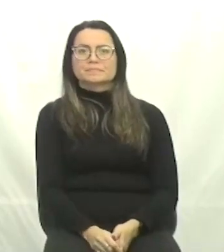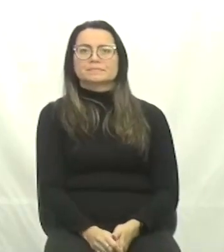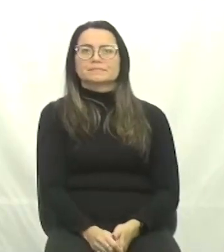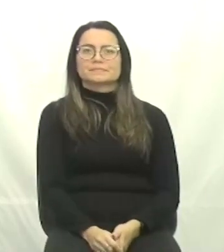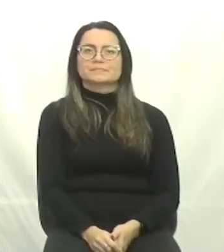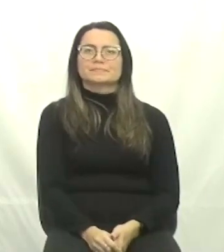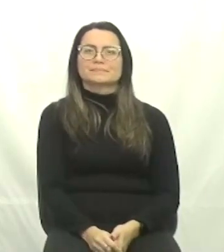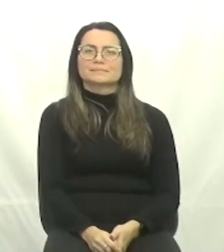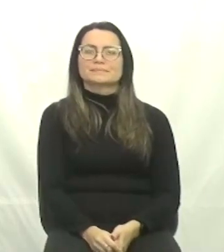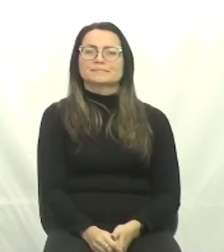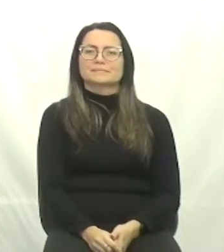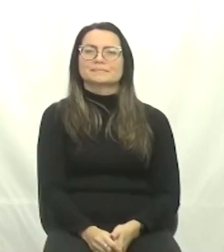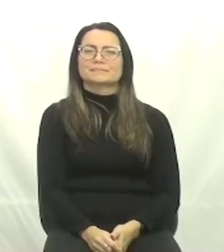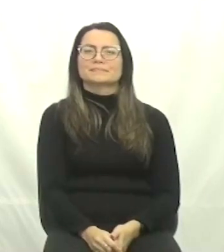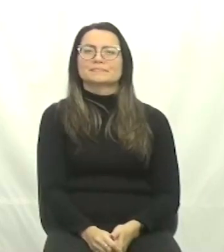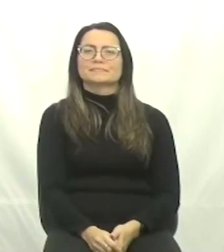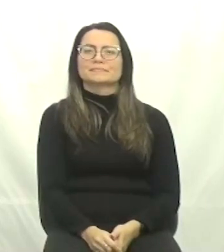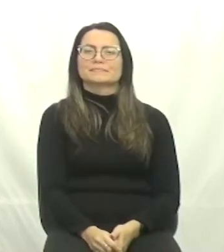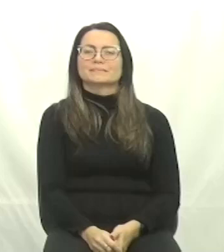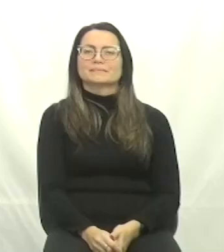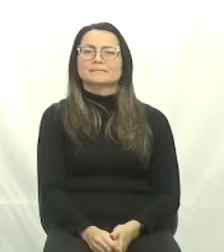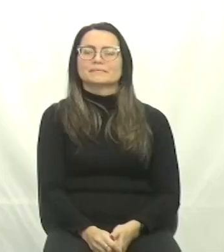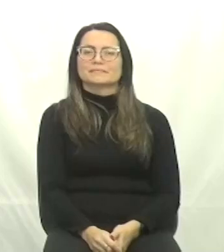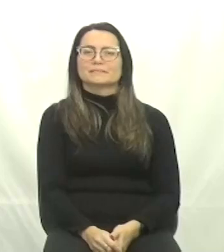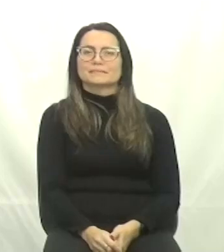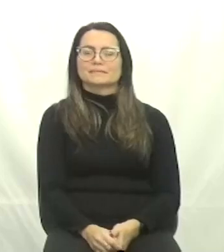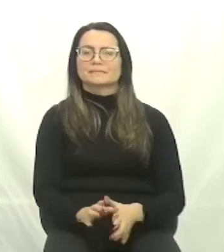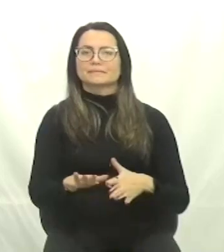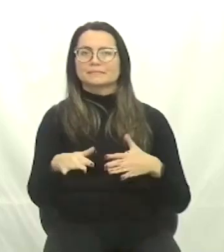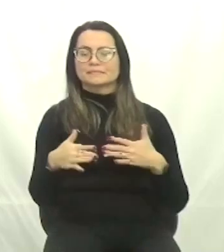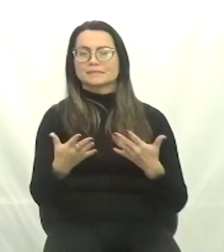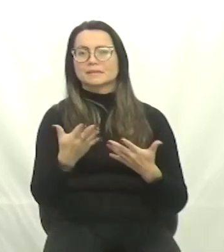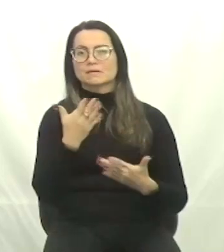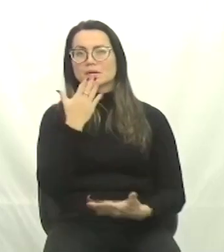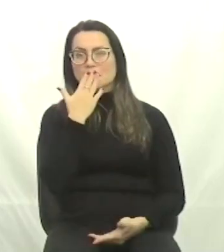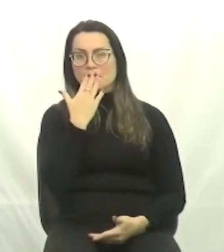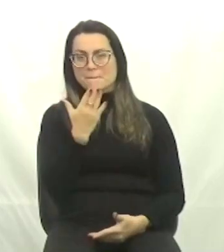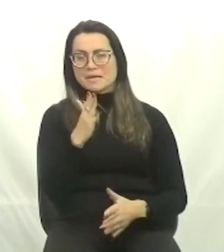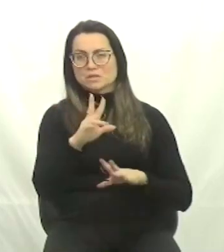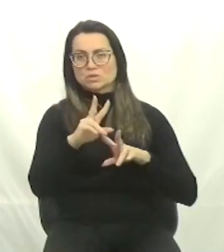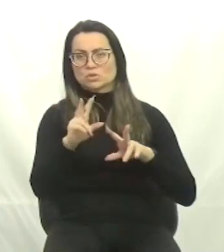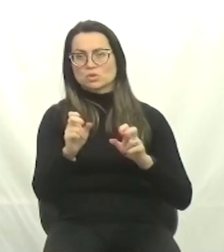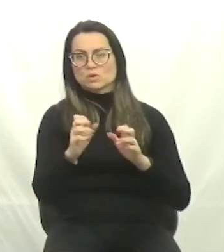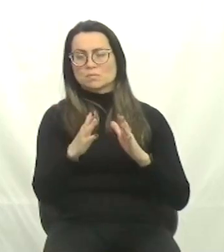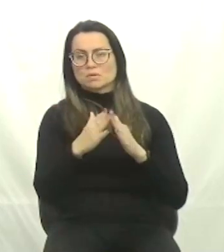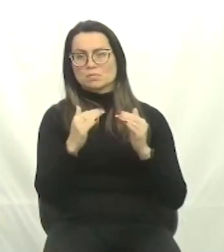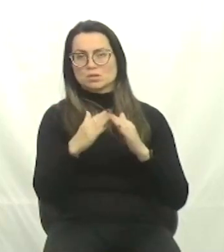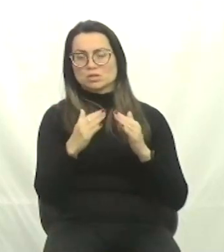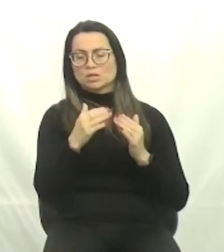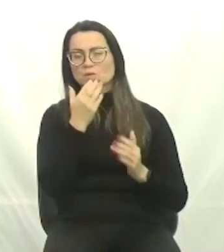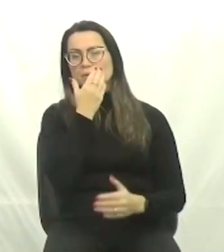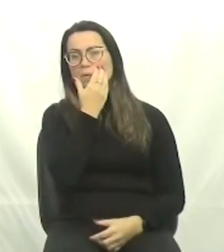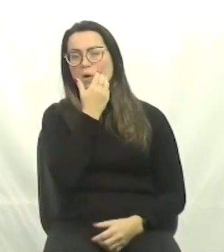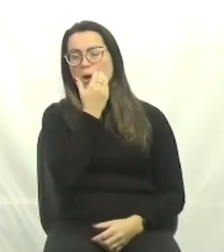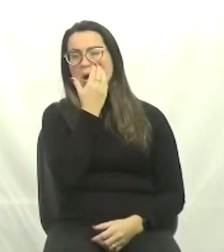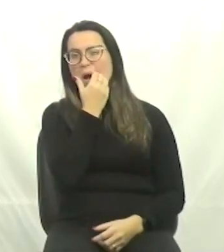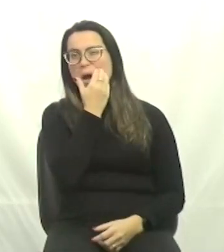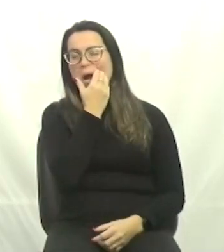Nobres colegas, vereadores, vereadora, eu trago esse requerimento porque, desde o começo do nosso mandato, da nossa legislatura,